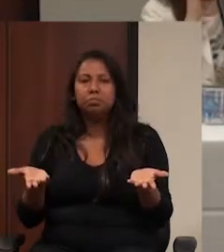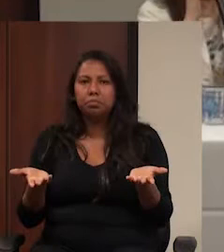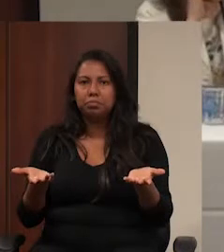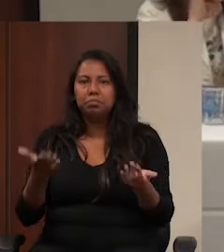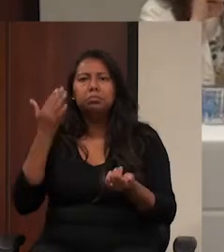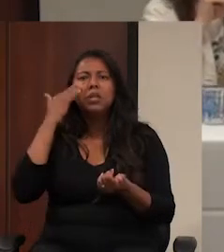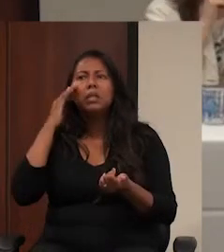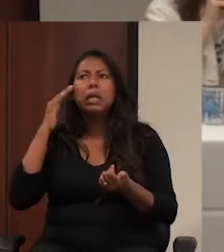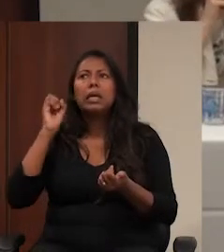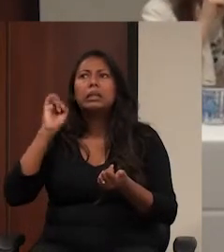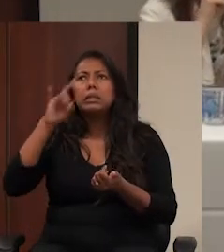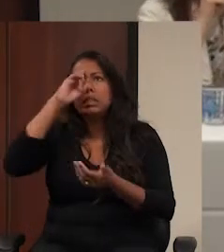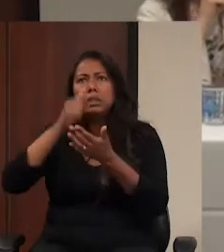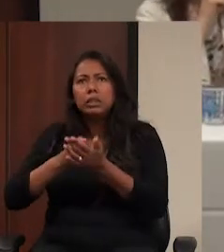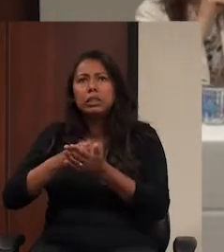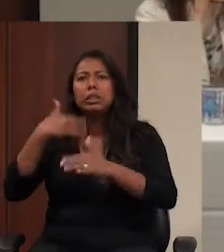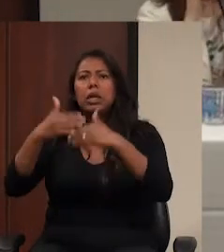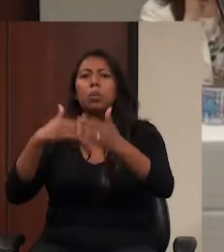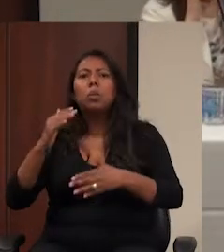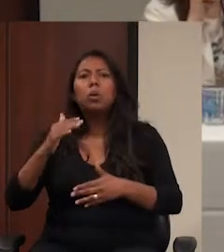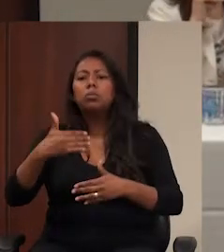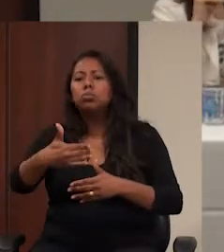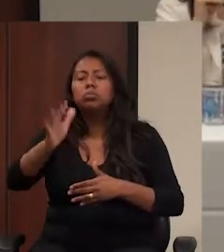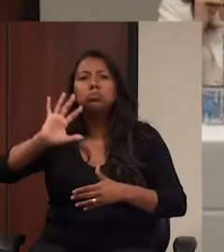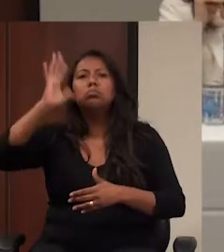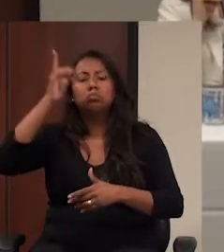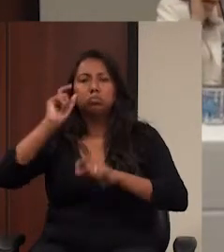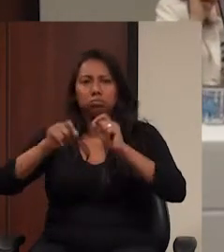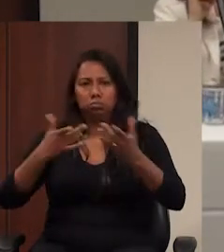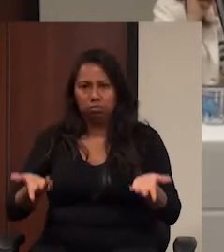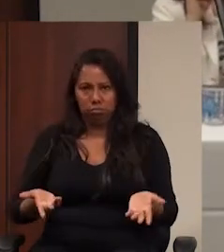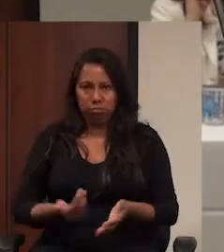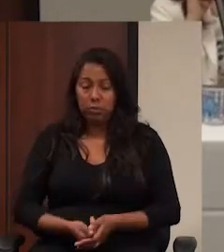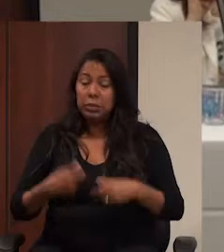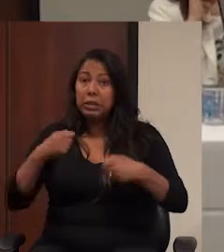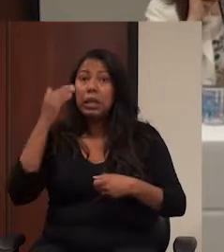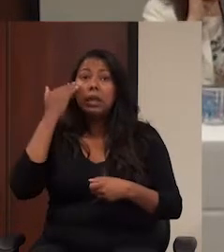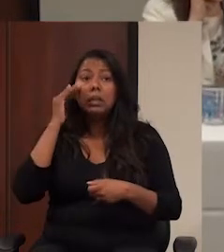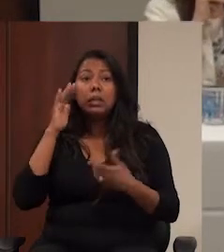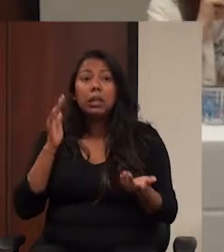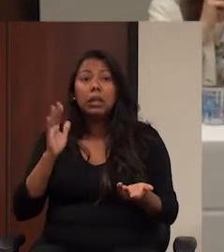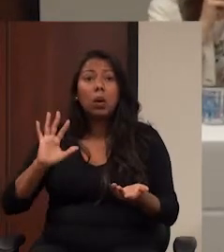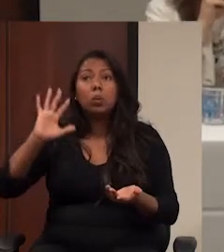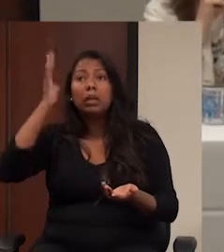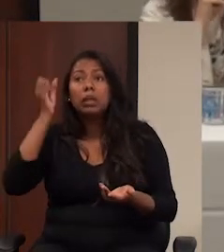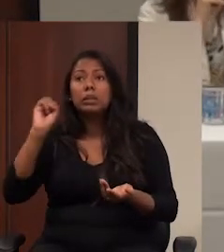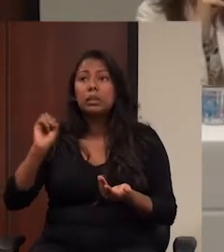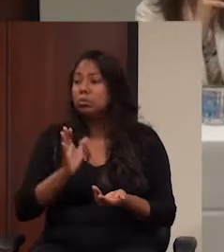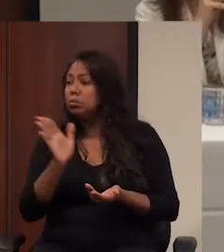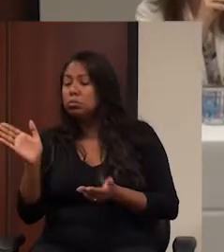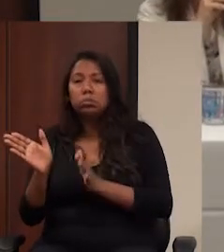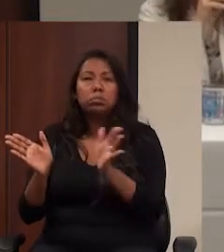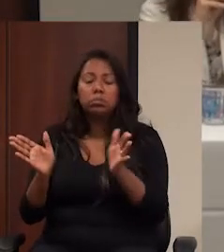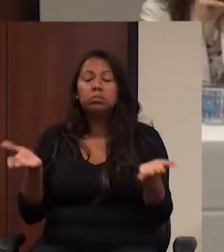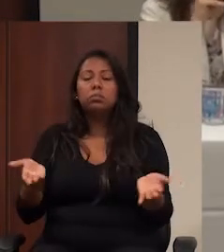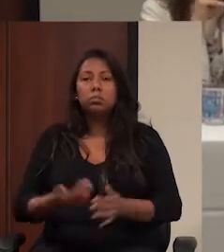entender as consequências relacionadas àquela tomada de decisão. Ela tem que entender o que acontece se ela vai por um caminho ou se ela vai por